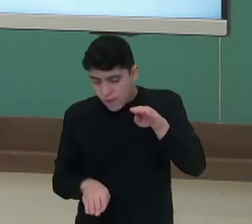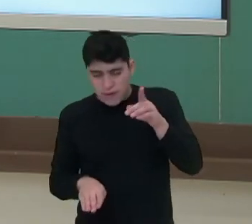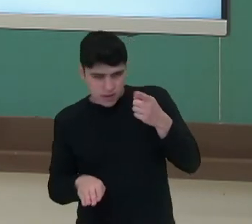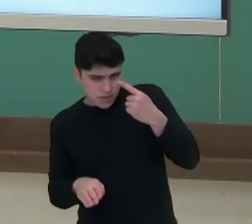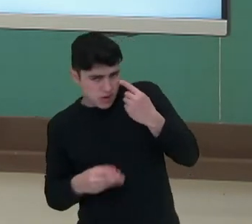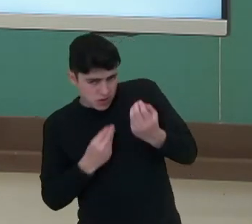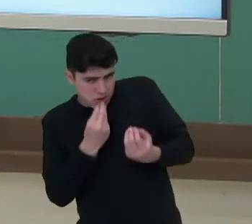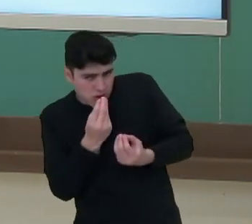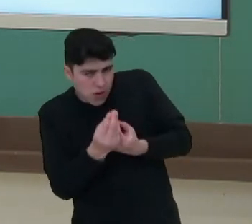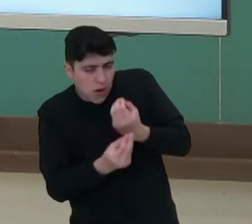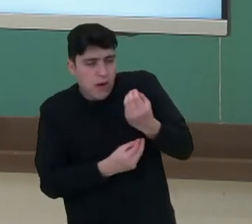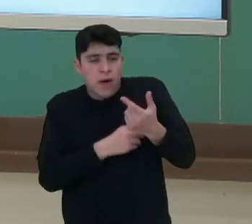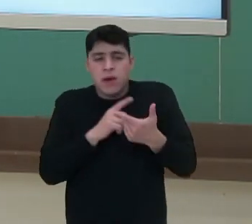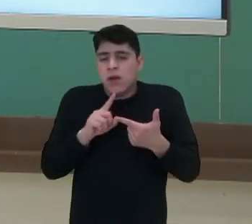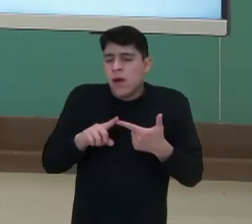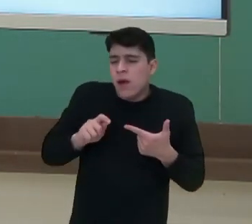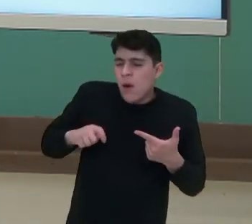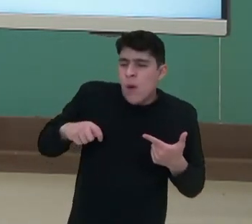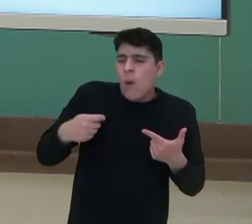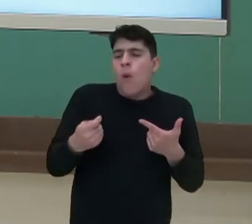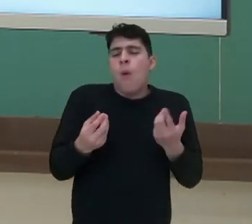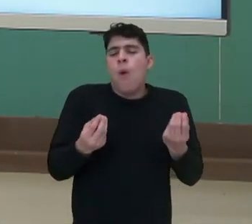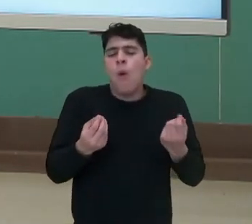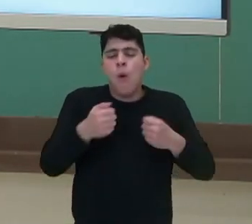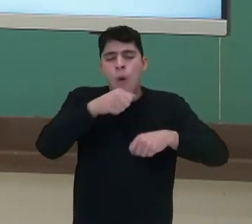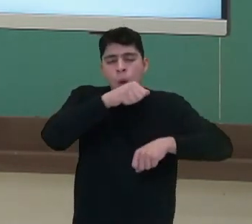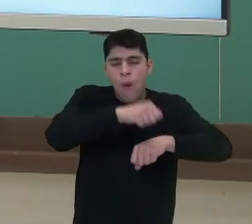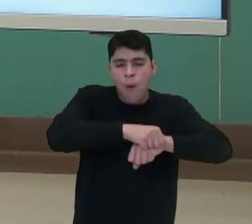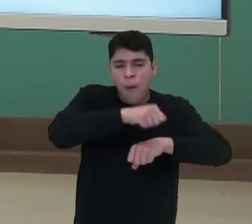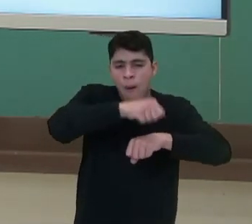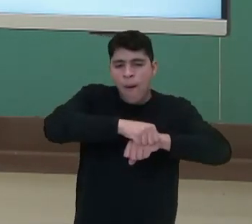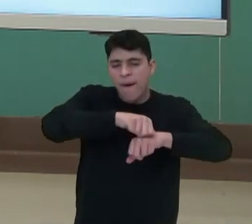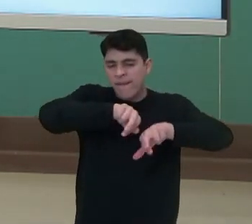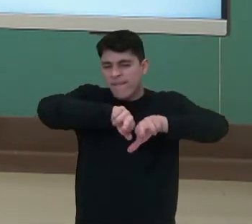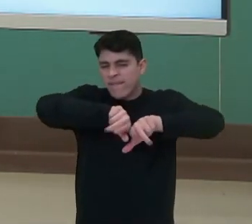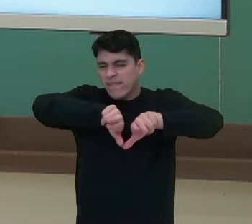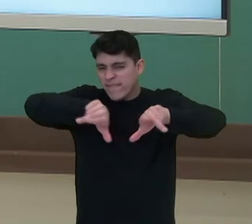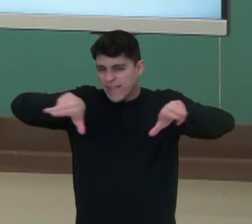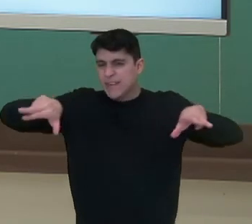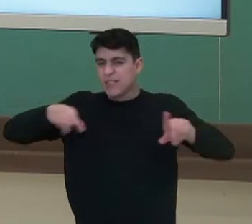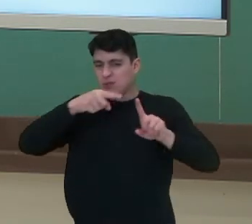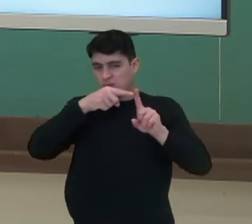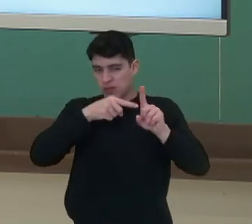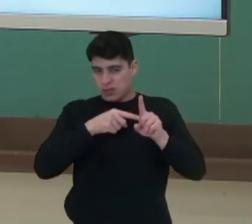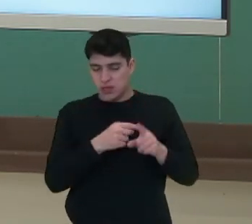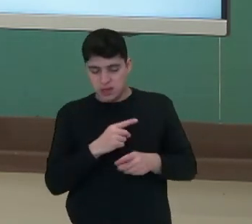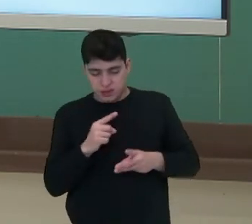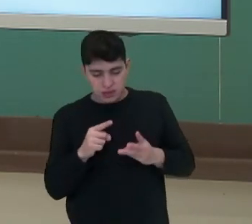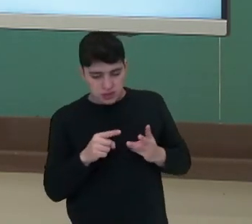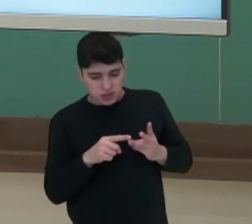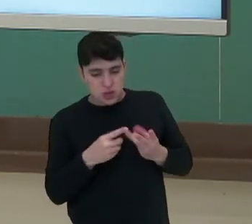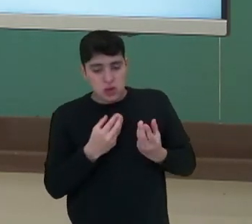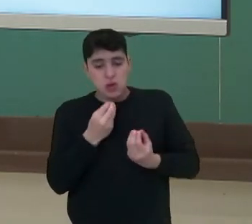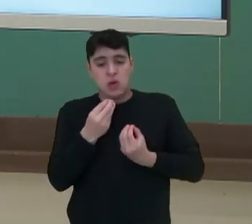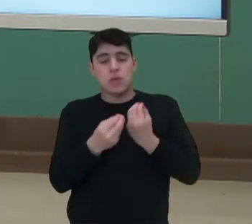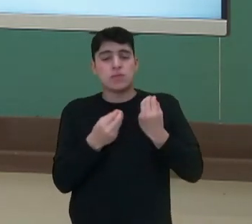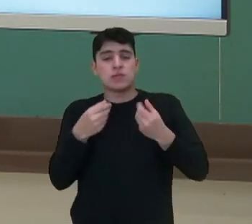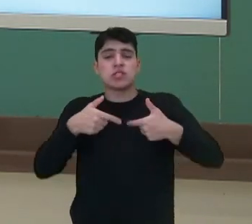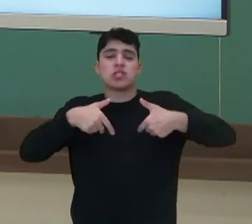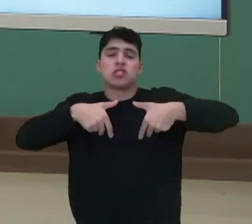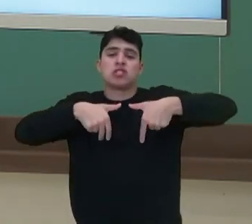o Índice de Pobreza Multidimensional, o IPM. O Índice de Desenvolvimento de Gênero, né,